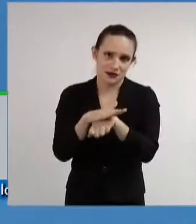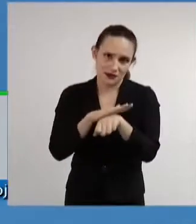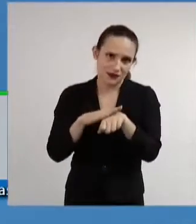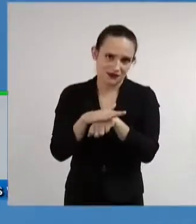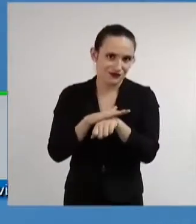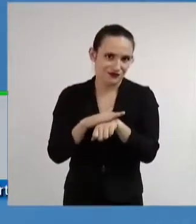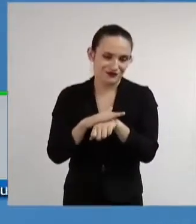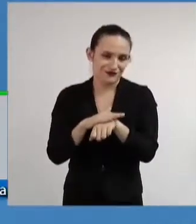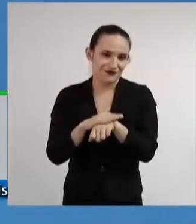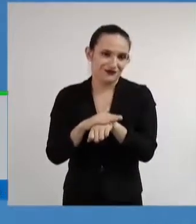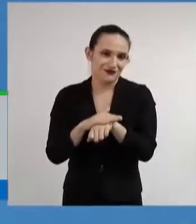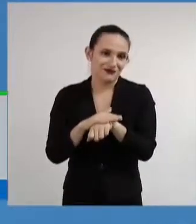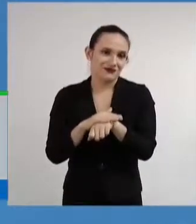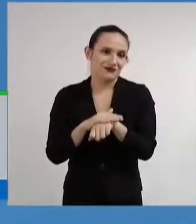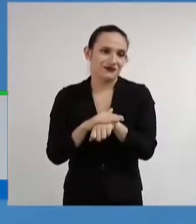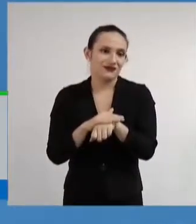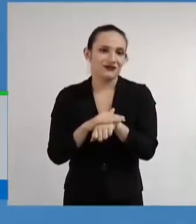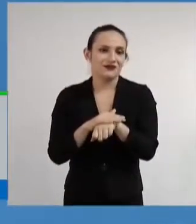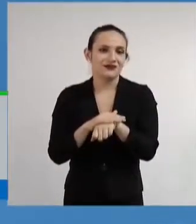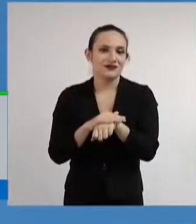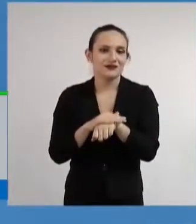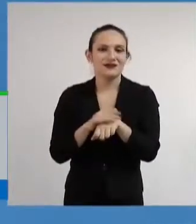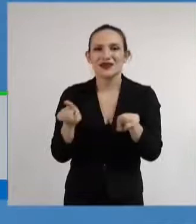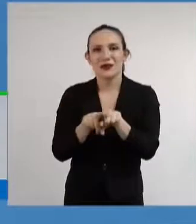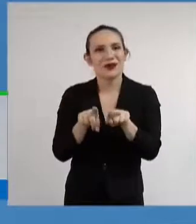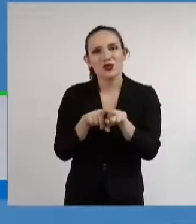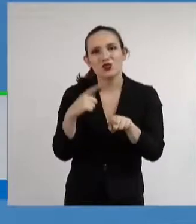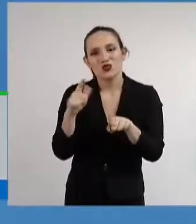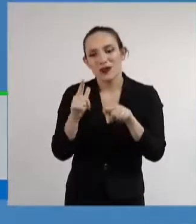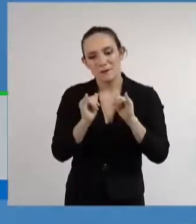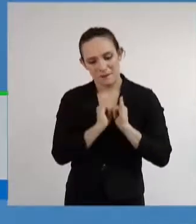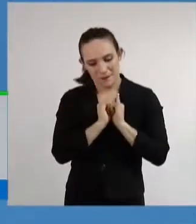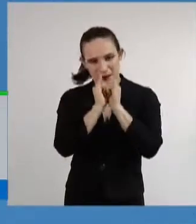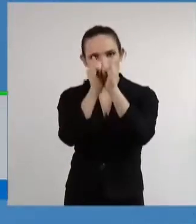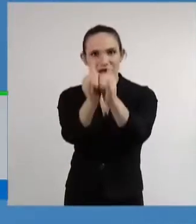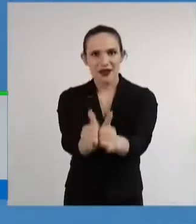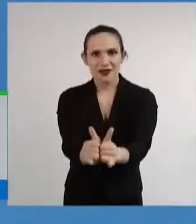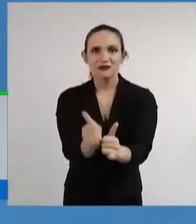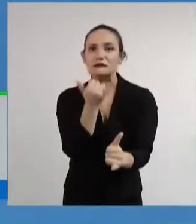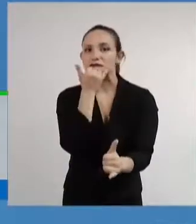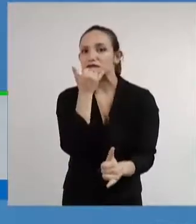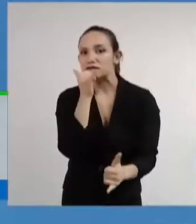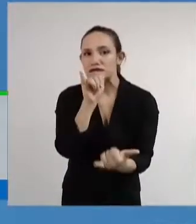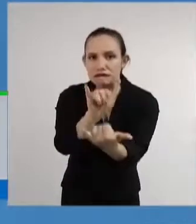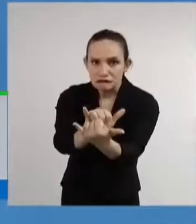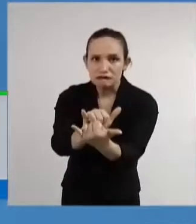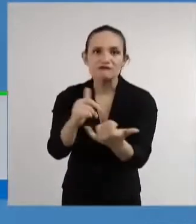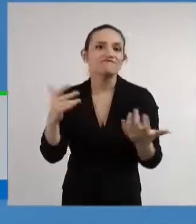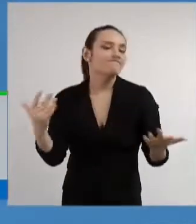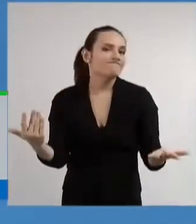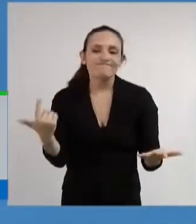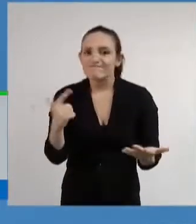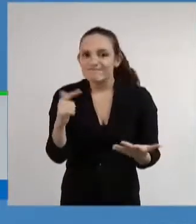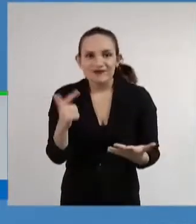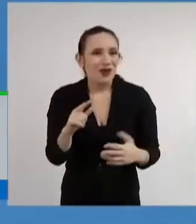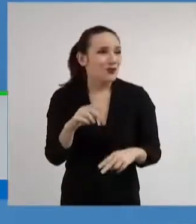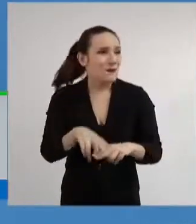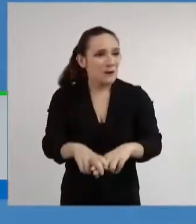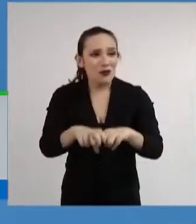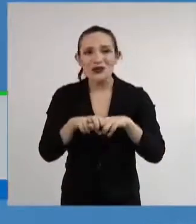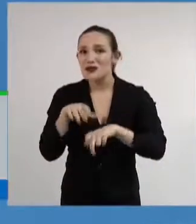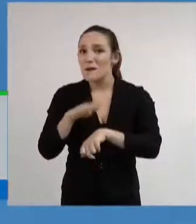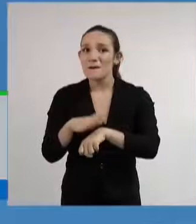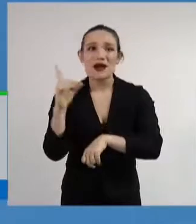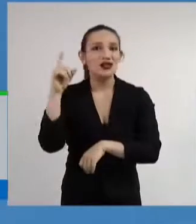a coragem da iniciativa do perdão, da desculpa, tem dificultado